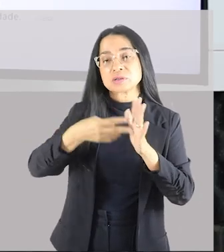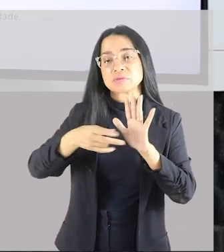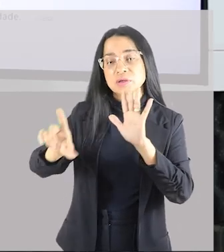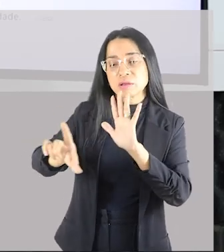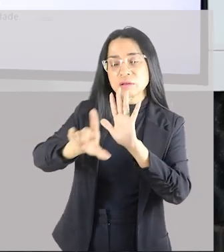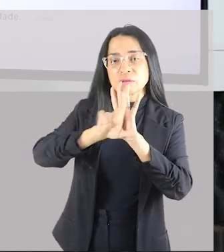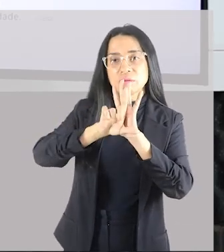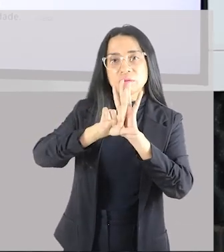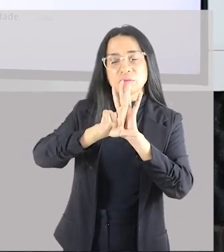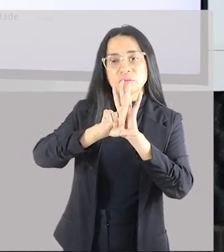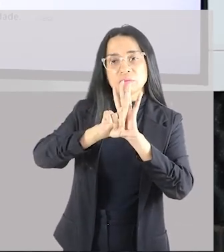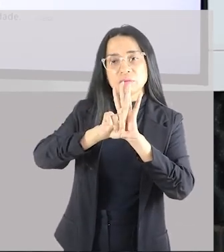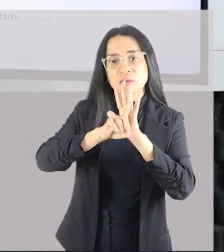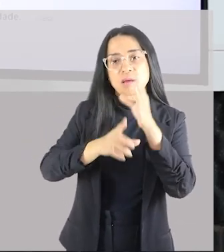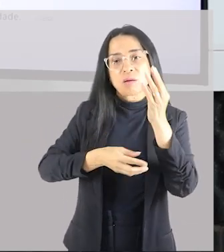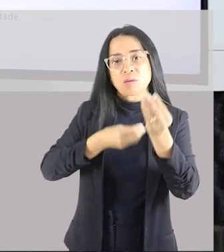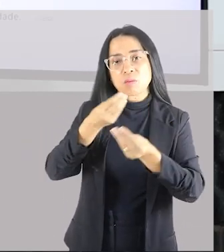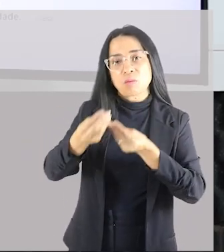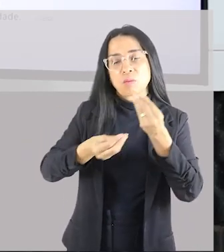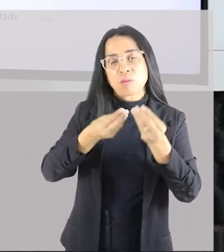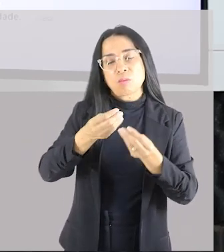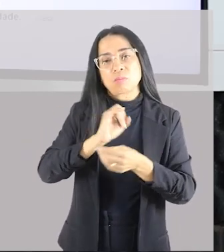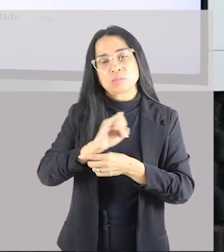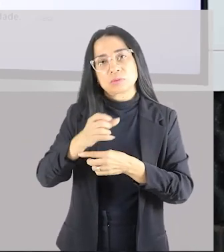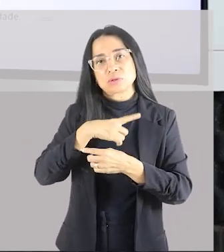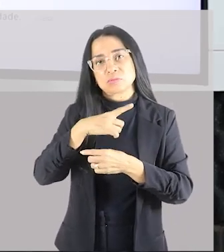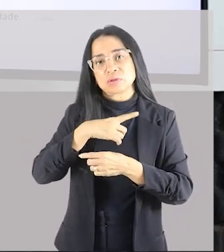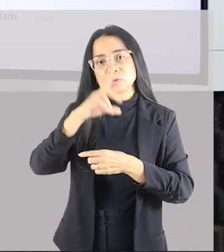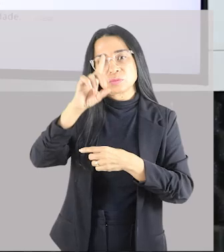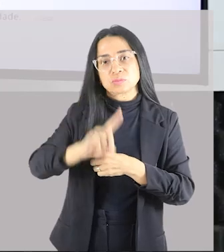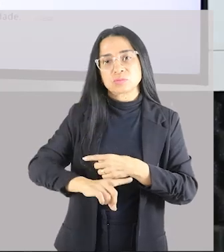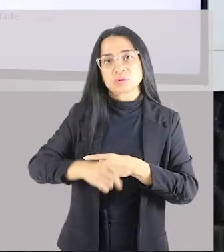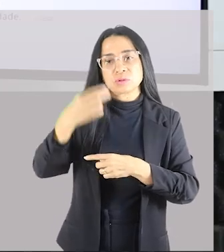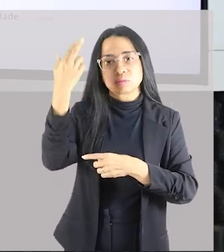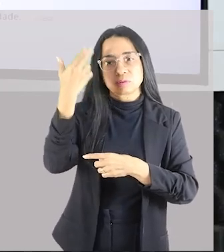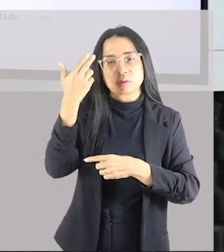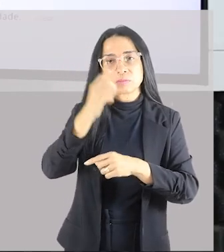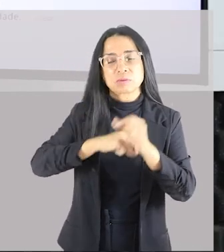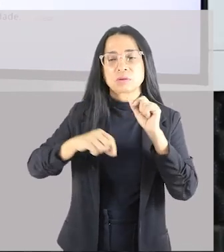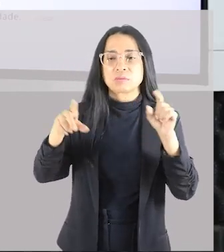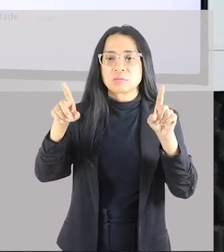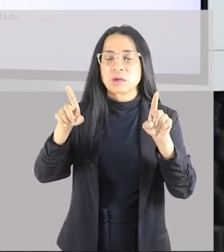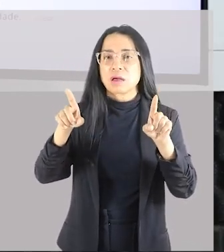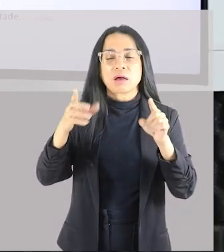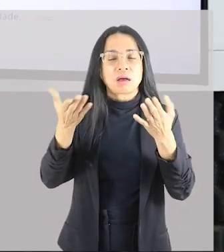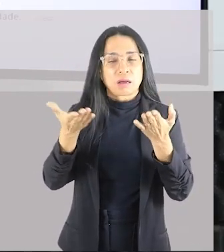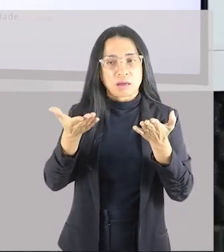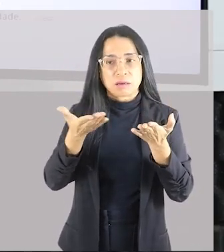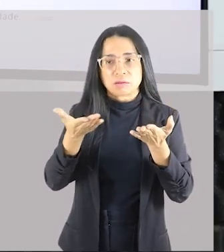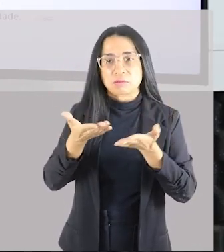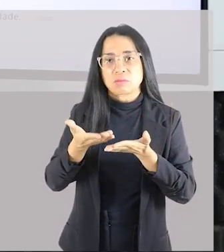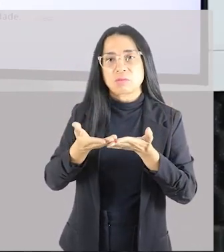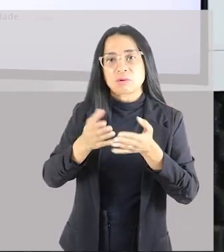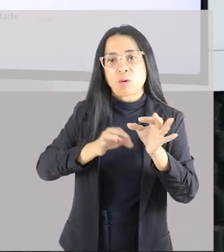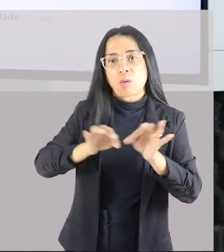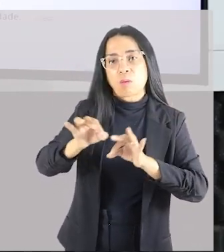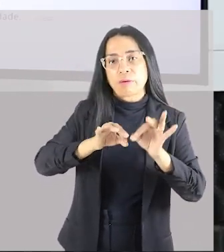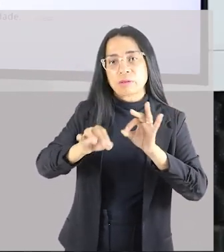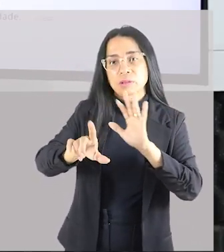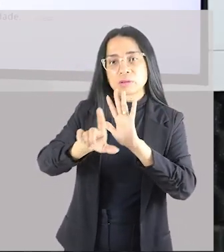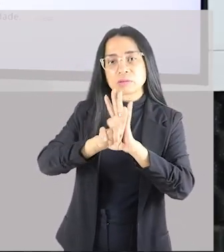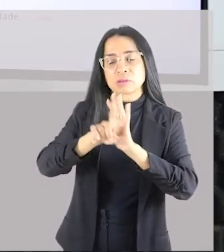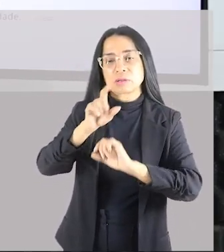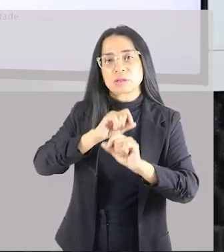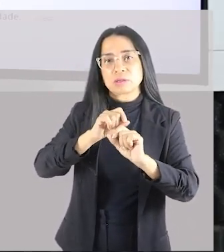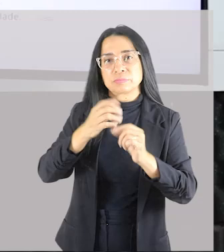seja, é como se eu tivesse o direito natural, mas agora ele é estabelecido por uma norma. Quando o Brasil se transforma numa